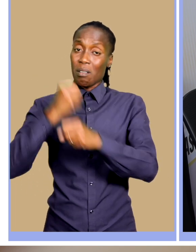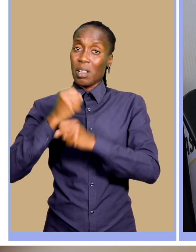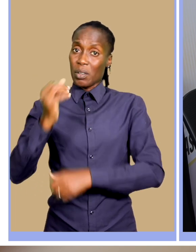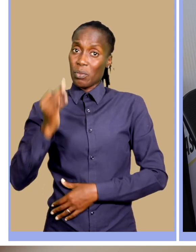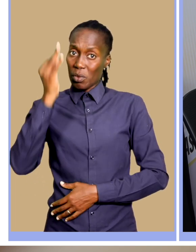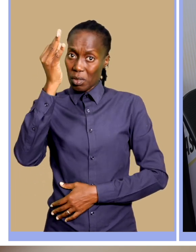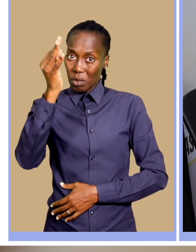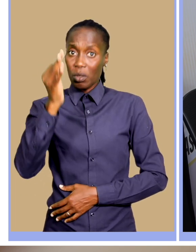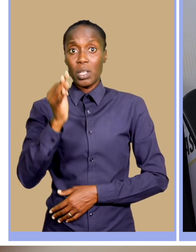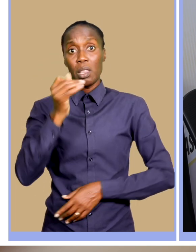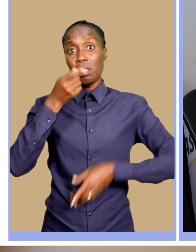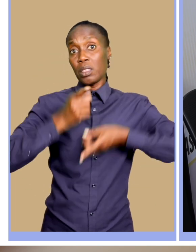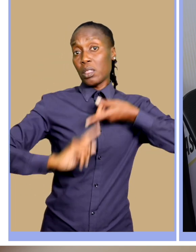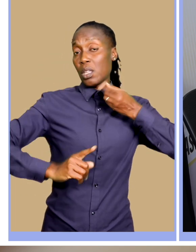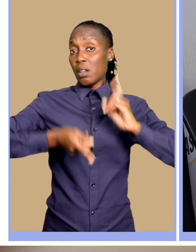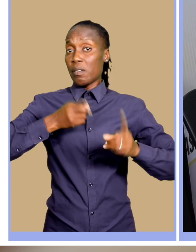pessoa lança